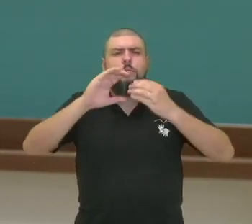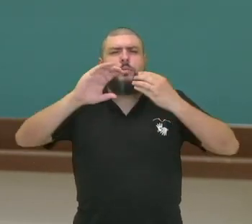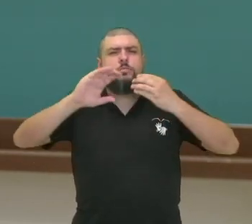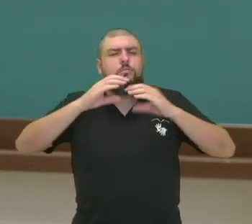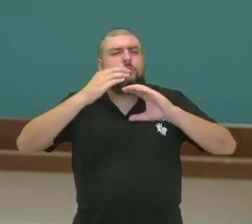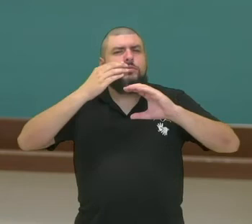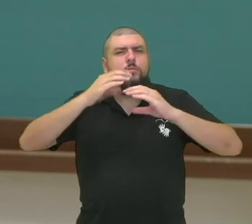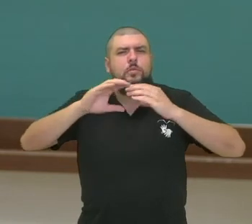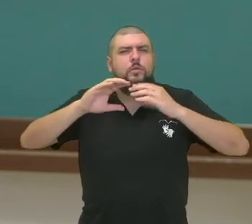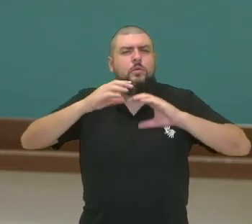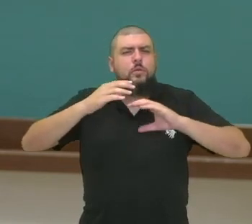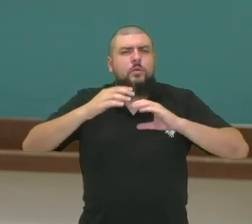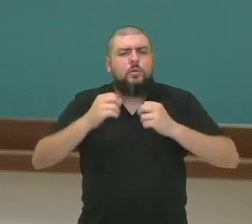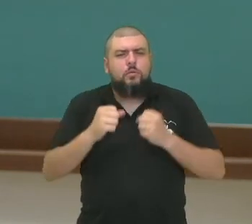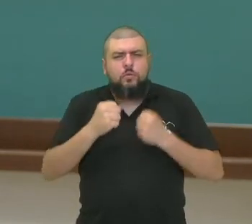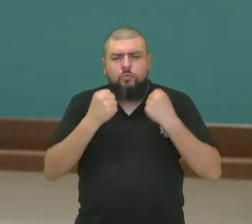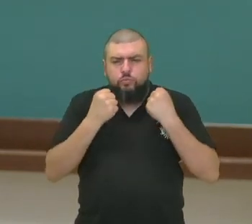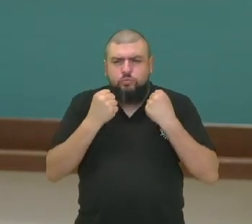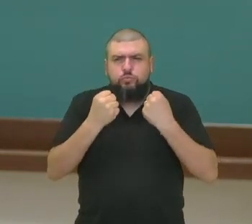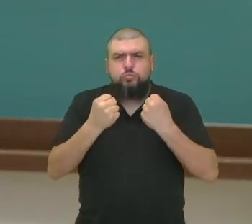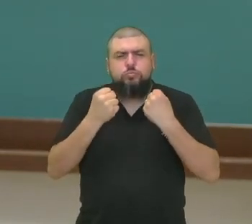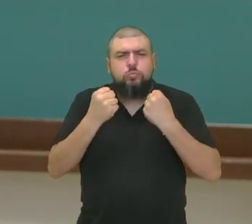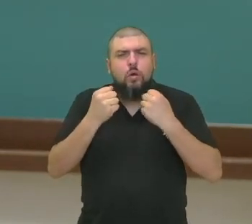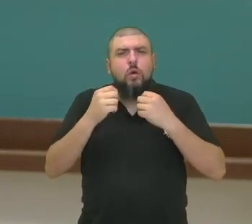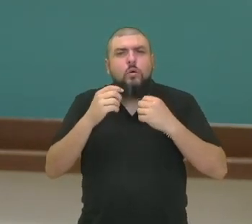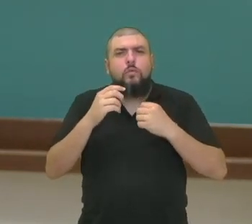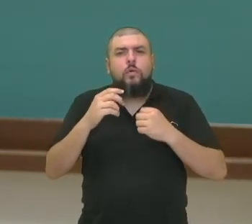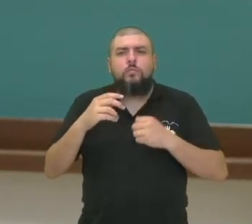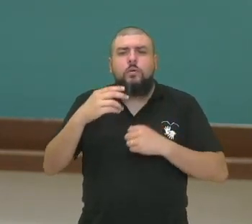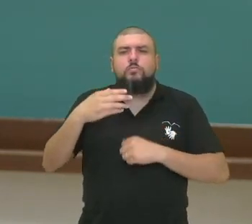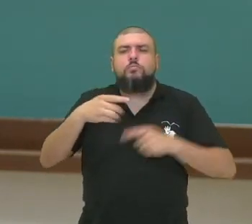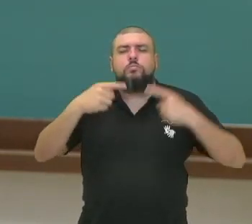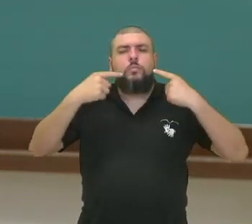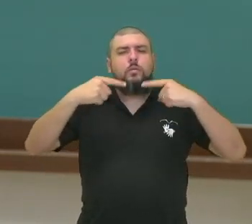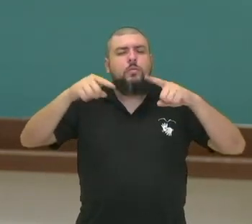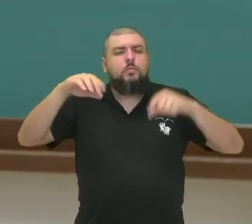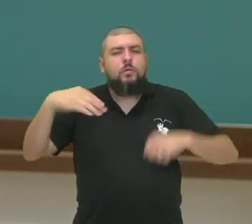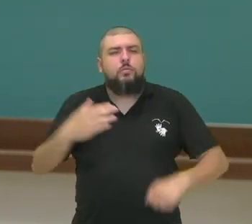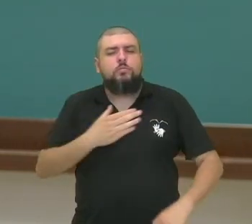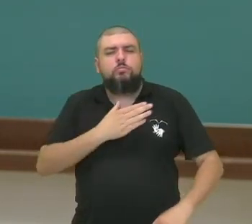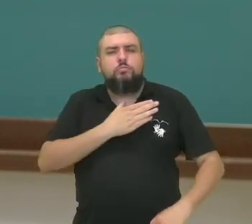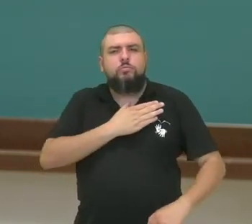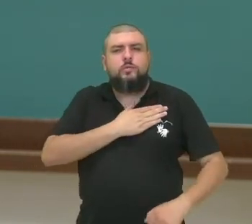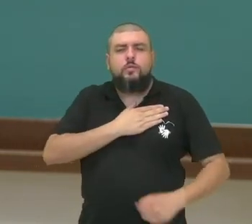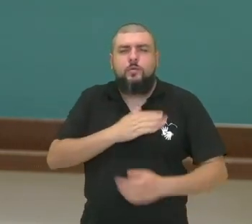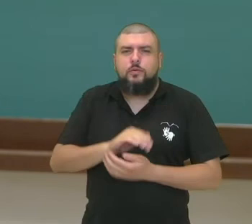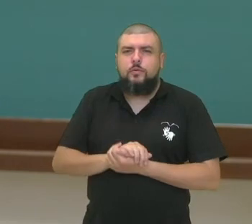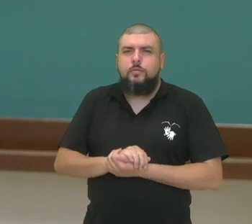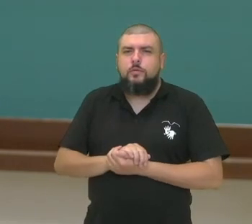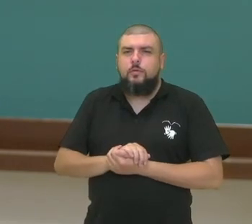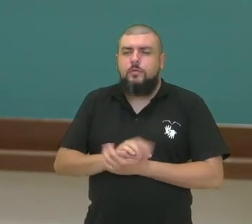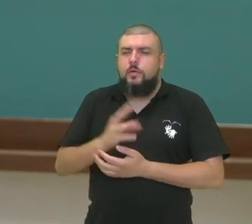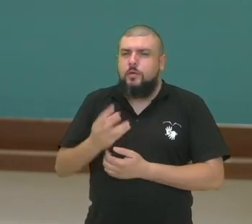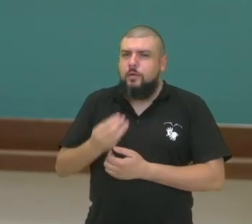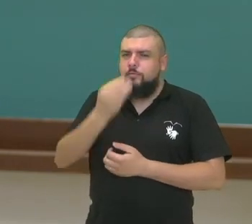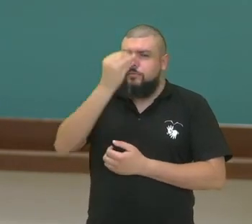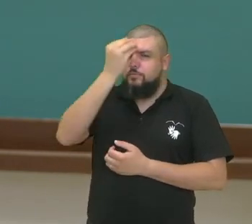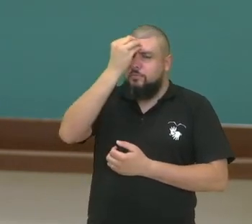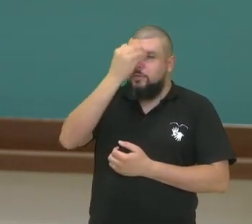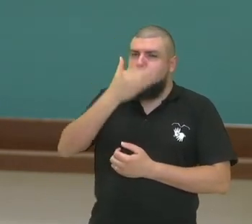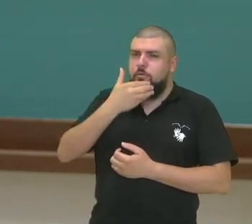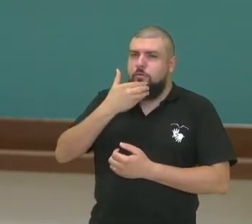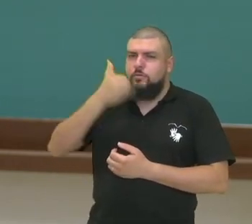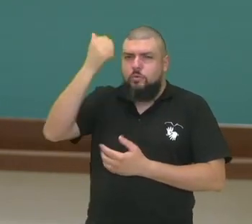plenos pulmões ali, cantando em alto bom som o hino do time, com amor, com garra, com dedicação. E assim